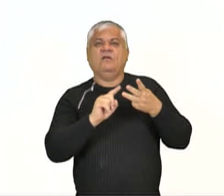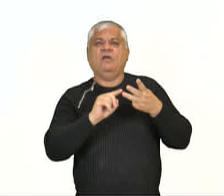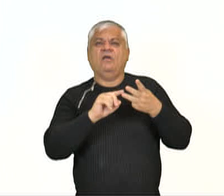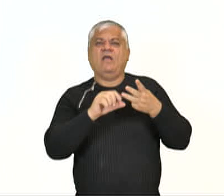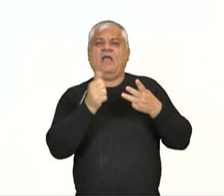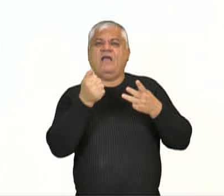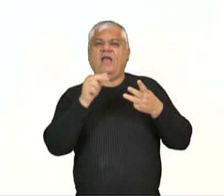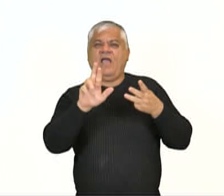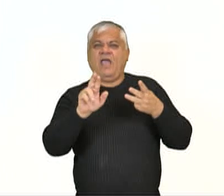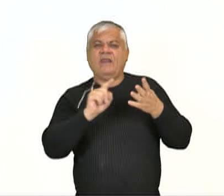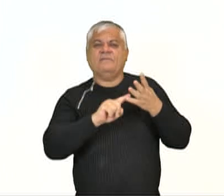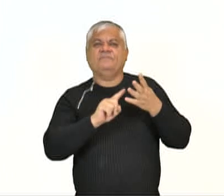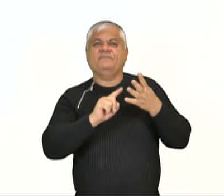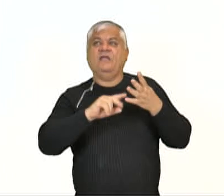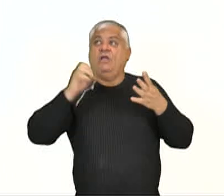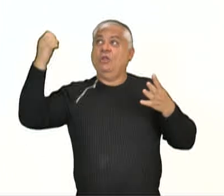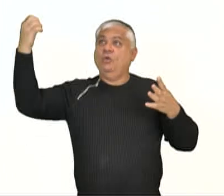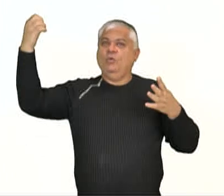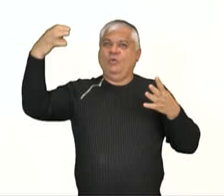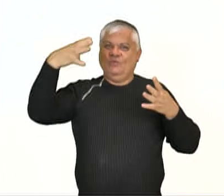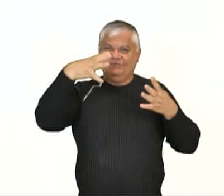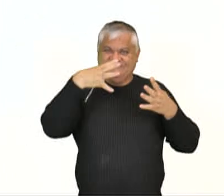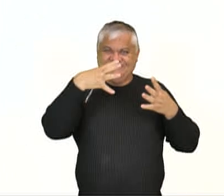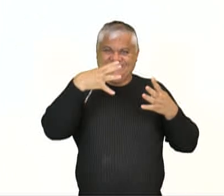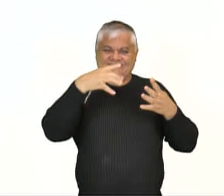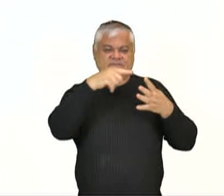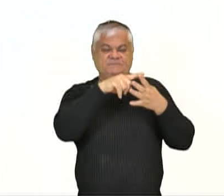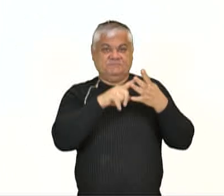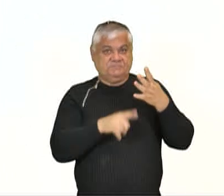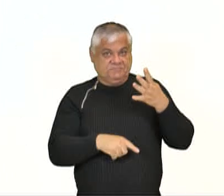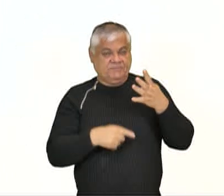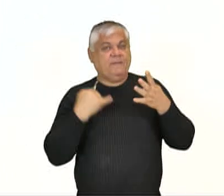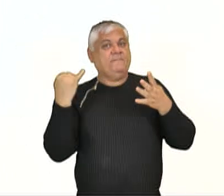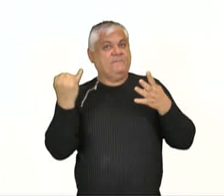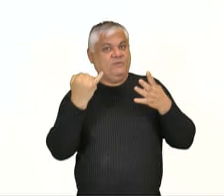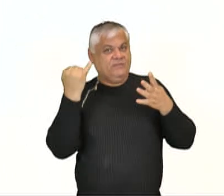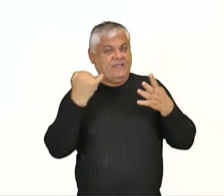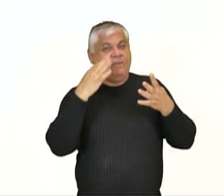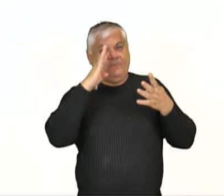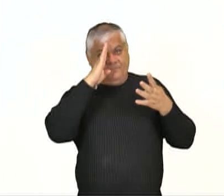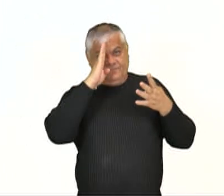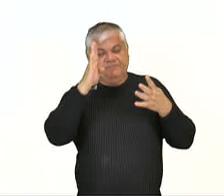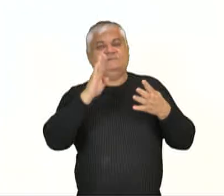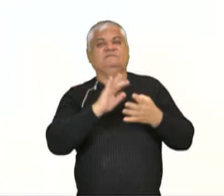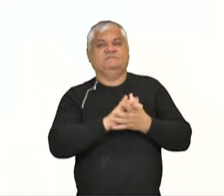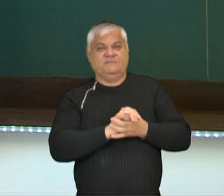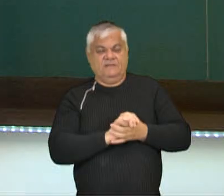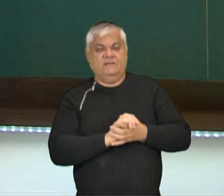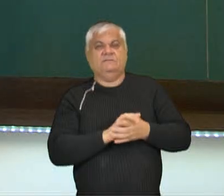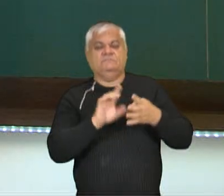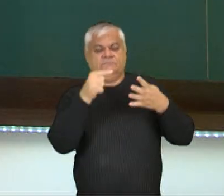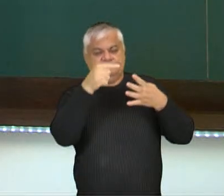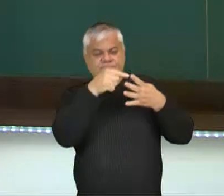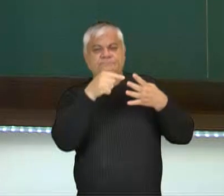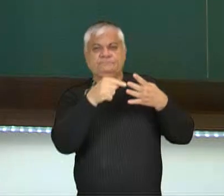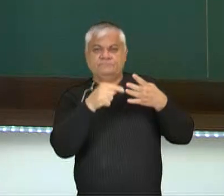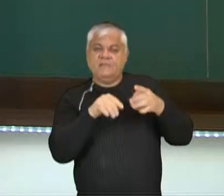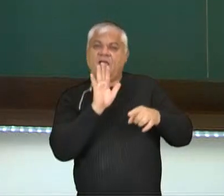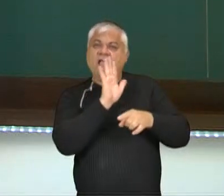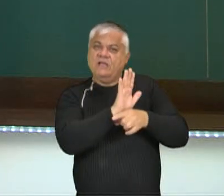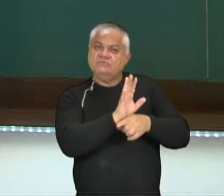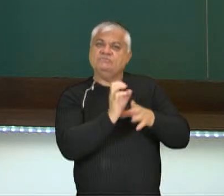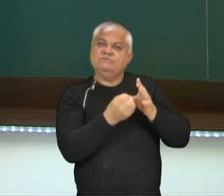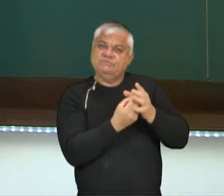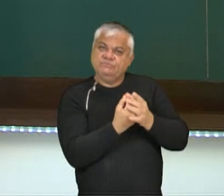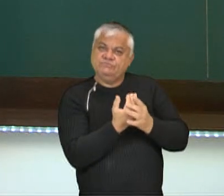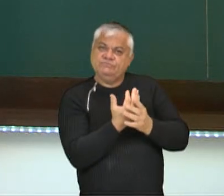oxigênio e luminosidade. Então, esses são alguns dos principais fatores, que afetam o crescimento da